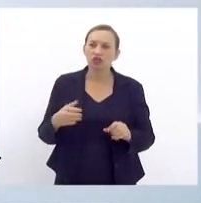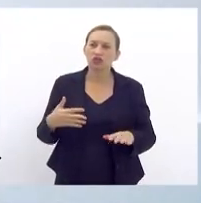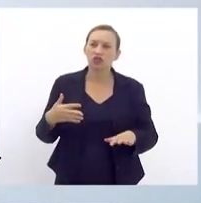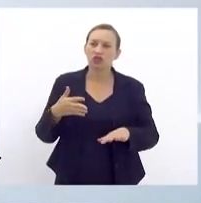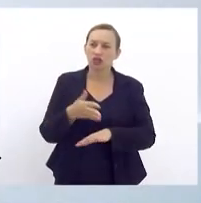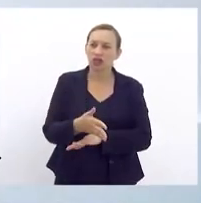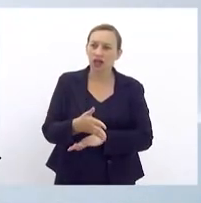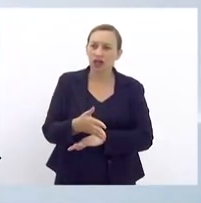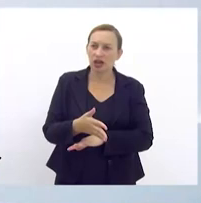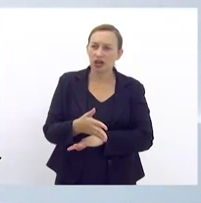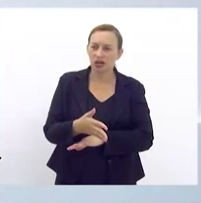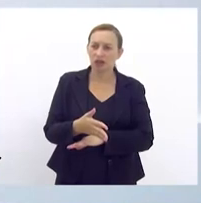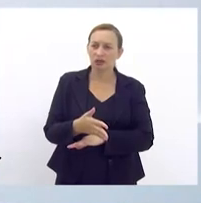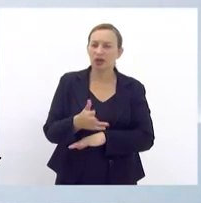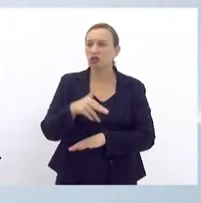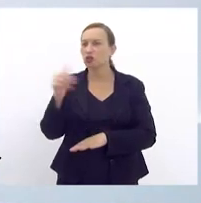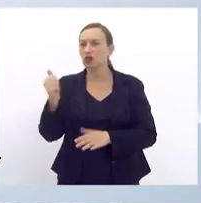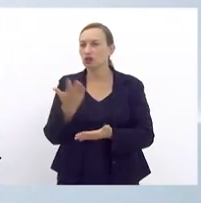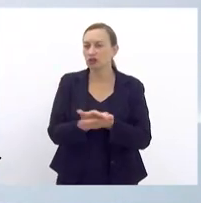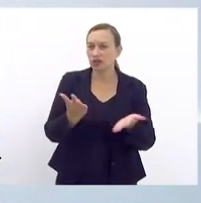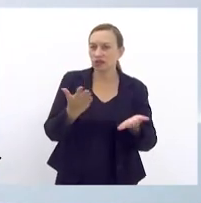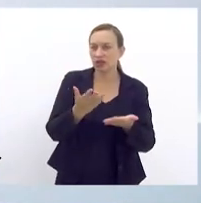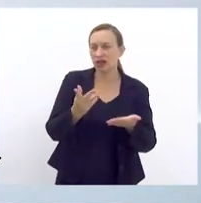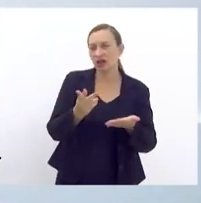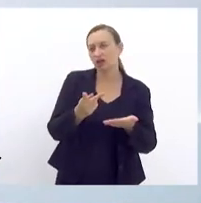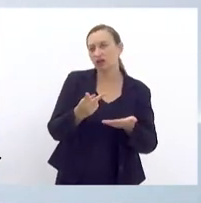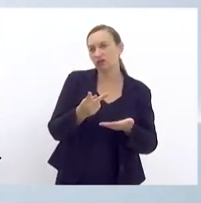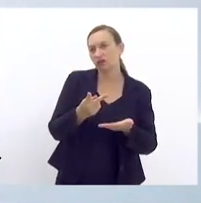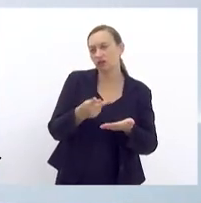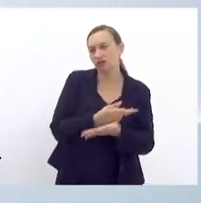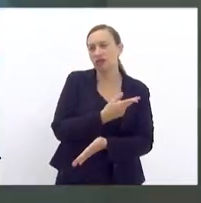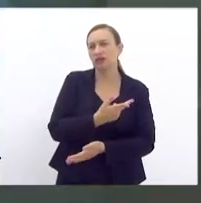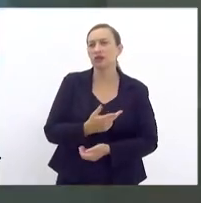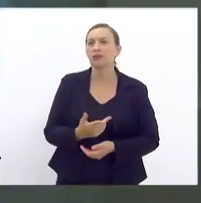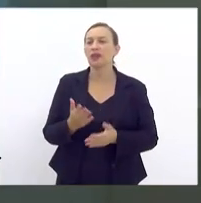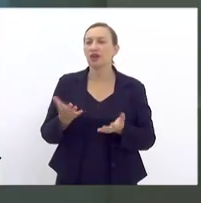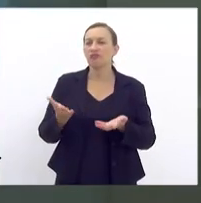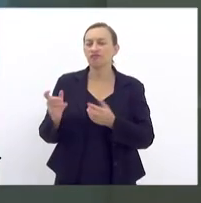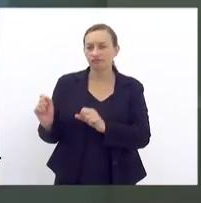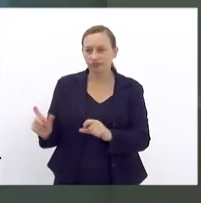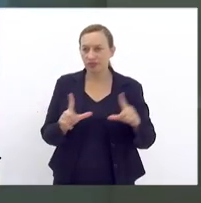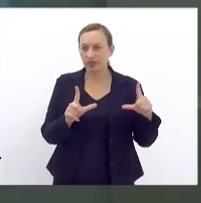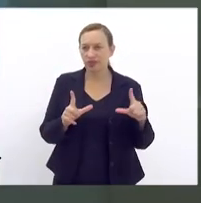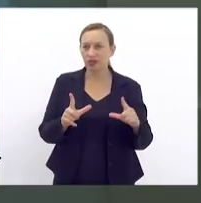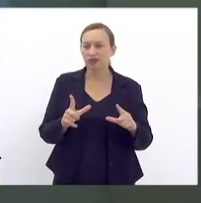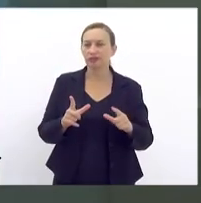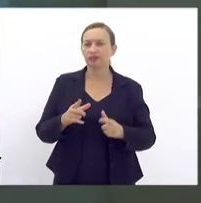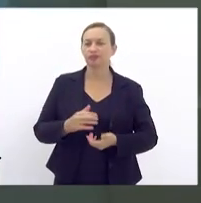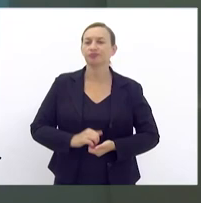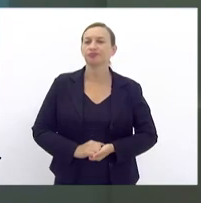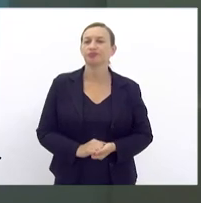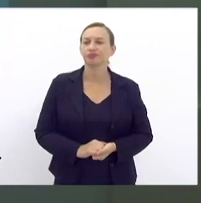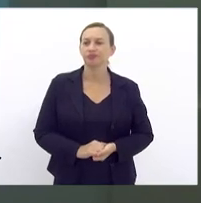eu queria pedir para apresentar os slides por favor e tá atrás de mim